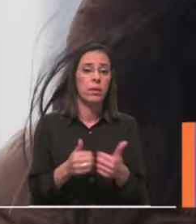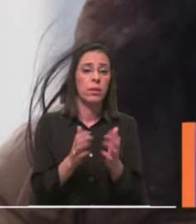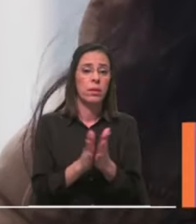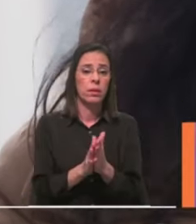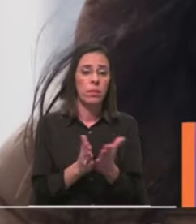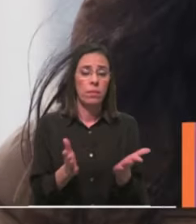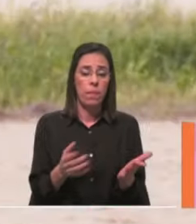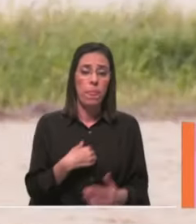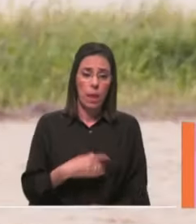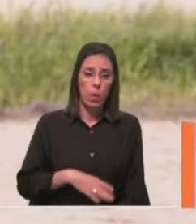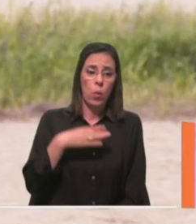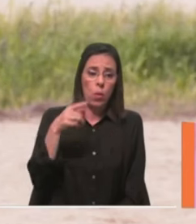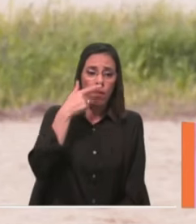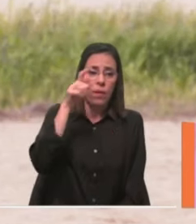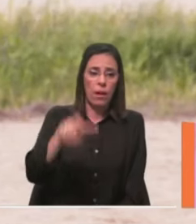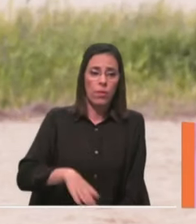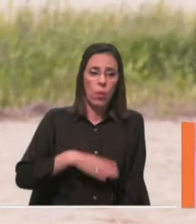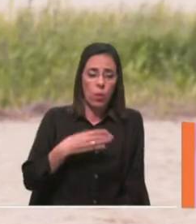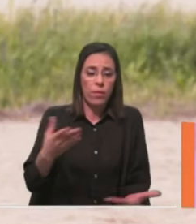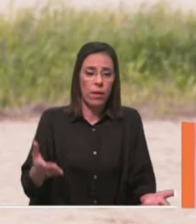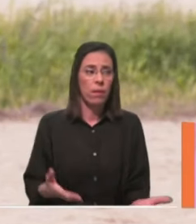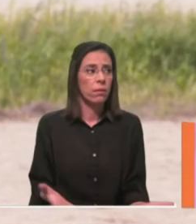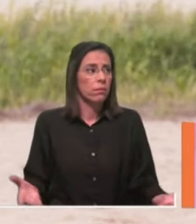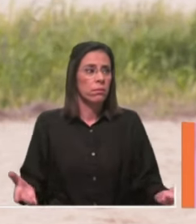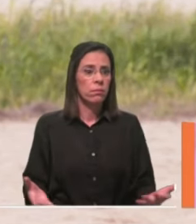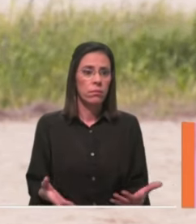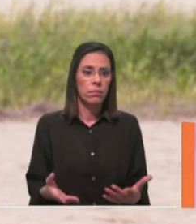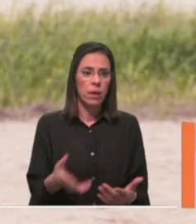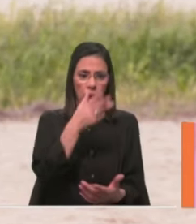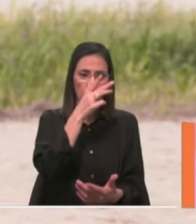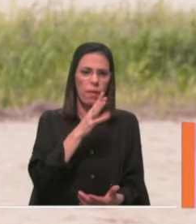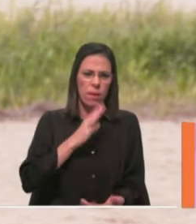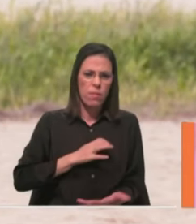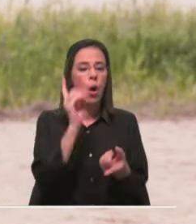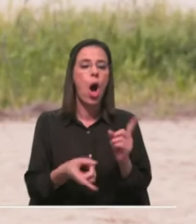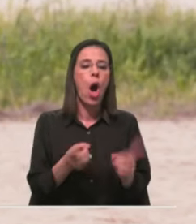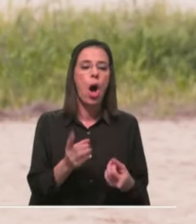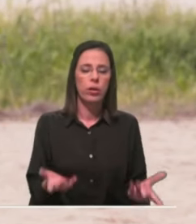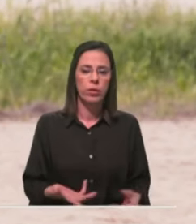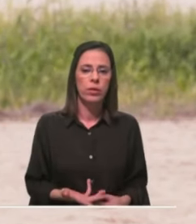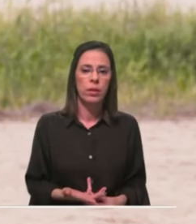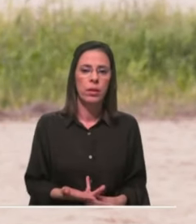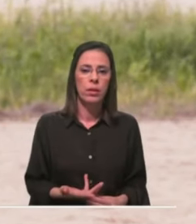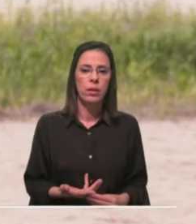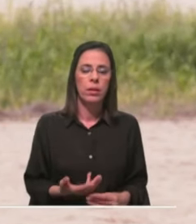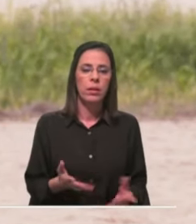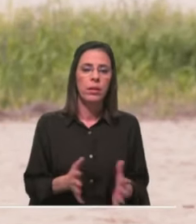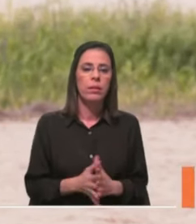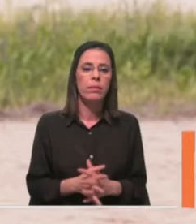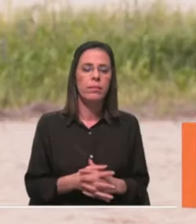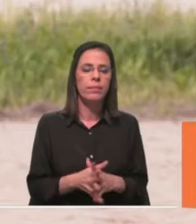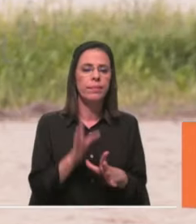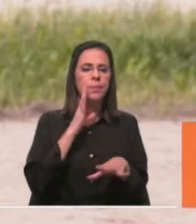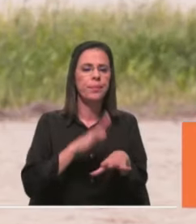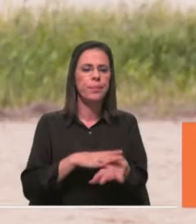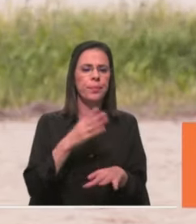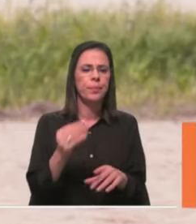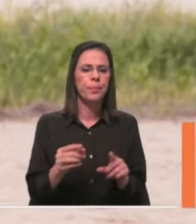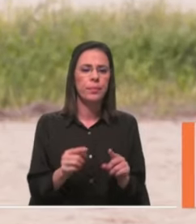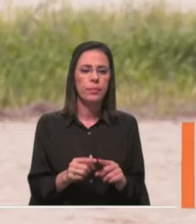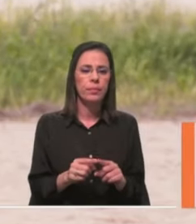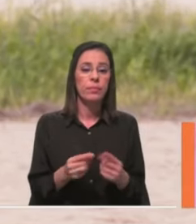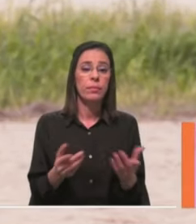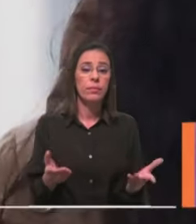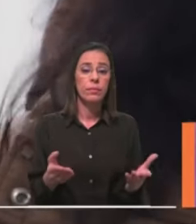filha. Eu confiava na pessoa, não é? Então era a pessoa que estava namorada da minha filha, só tinha era confiar. Depois vimos mais tarde a saber